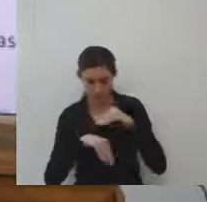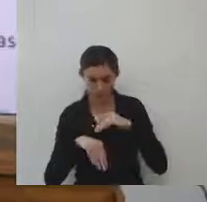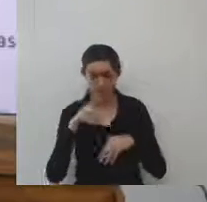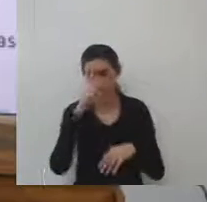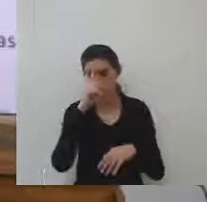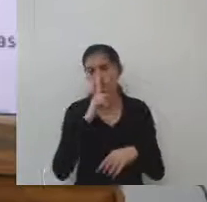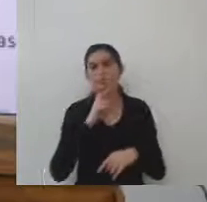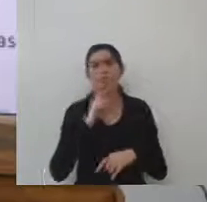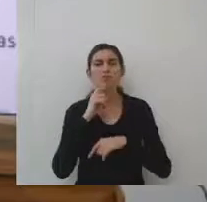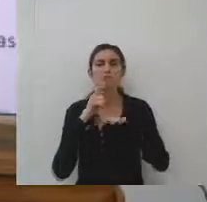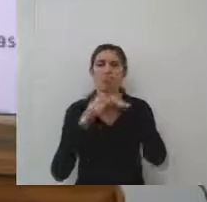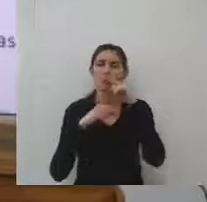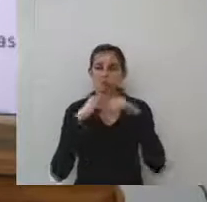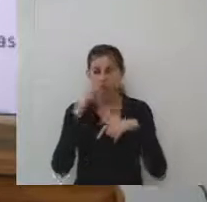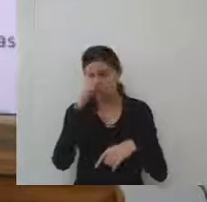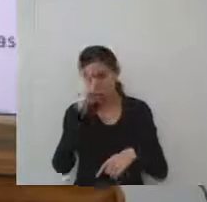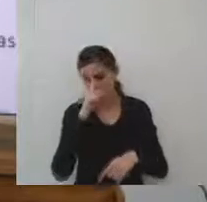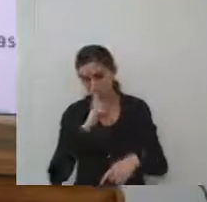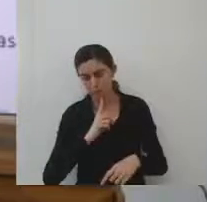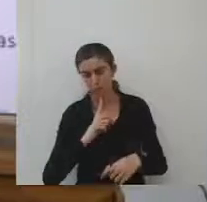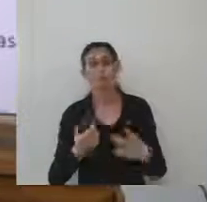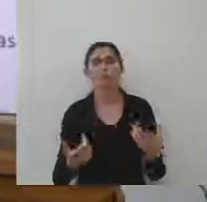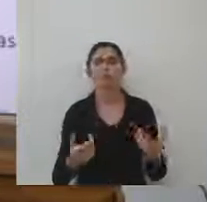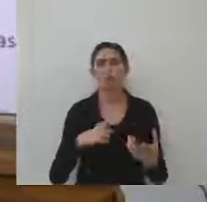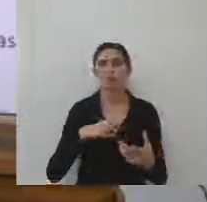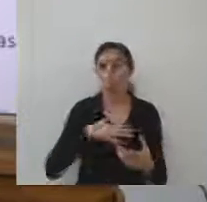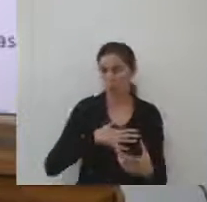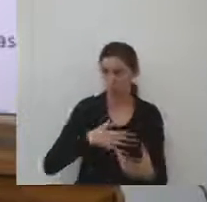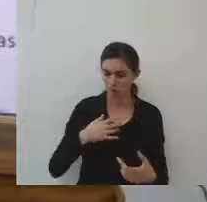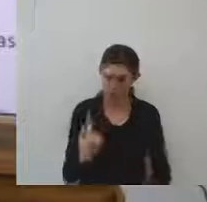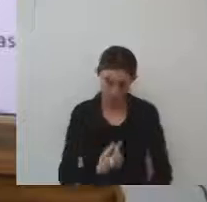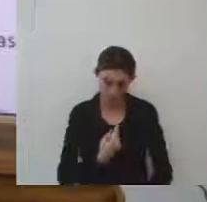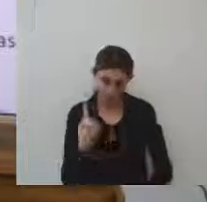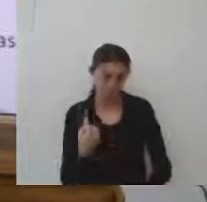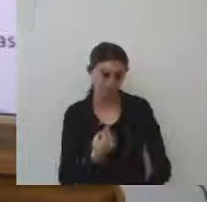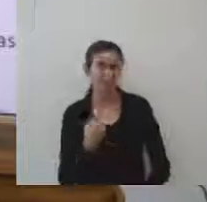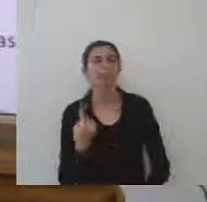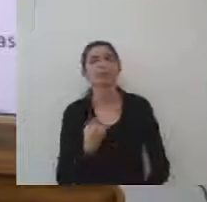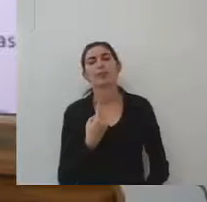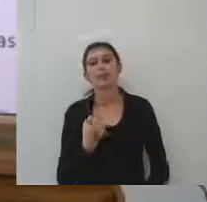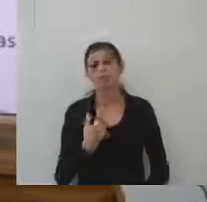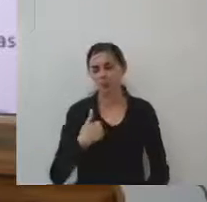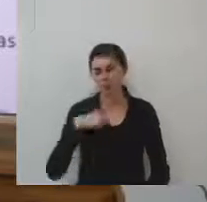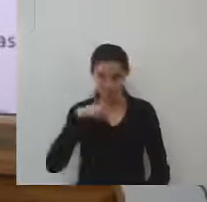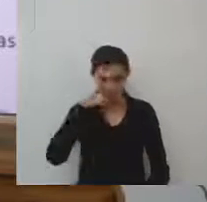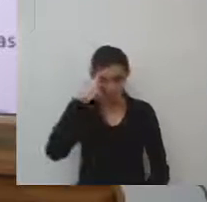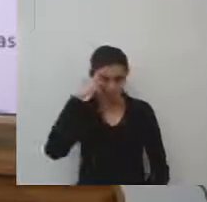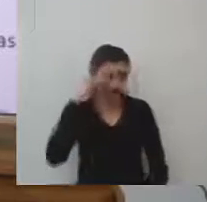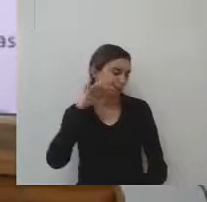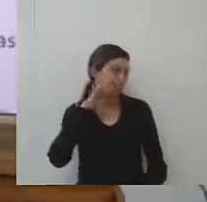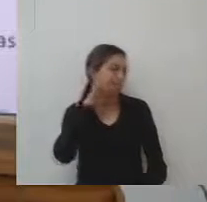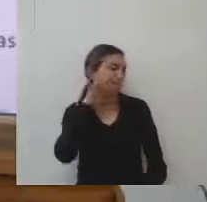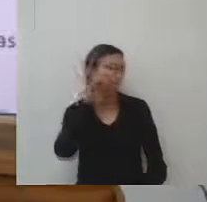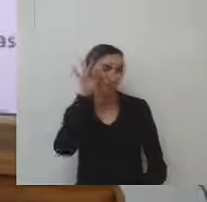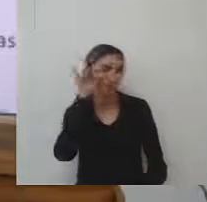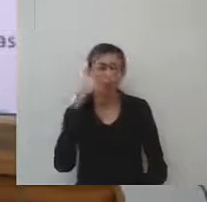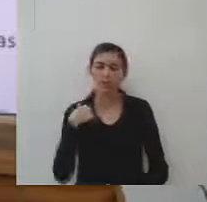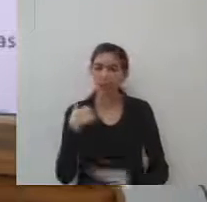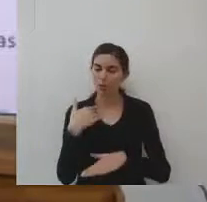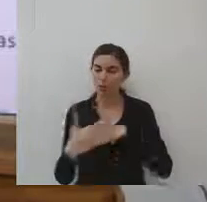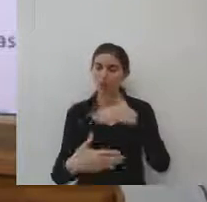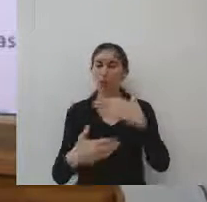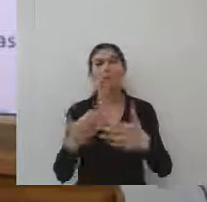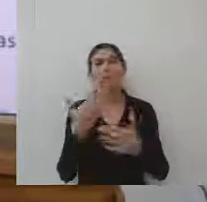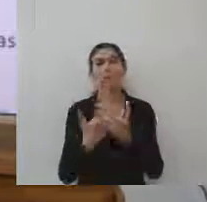se eu tenho depressão, se eu gosto de ficar sozinho, se eu sou tímido, à medida que eu danço, eu posso